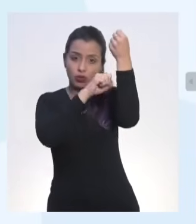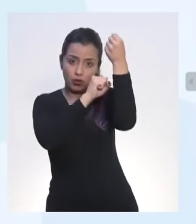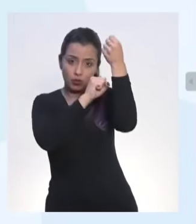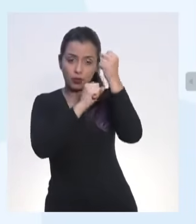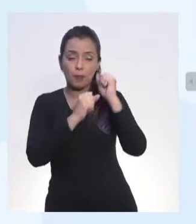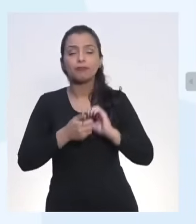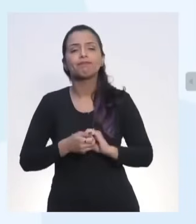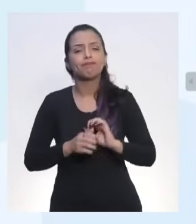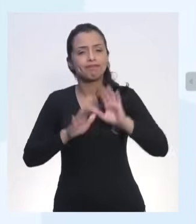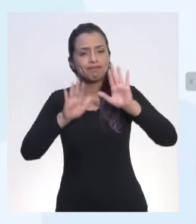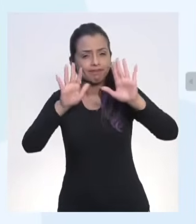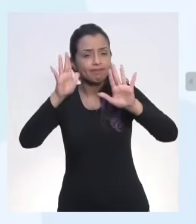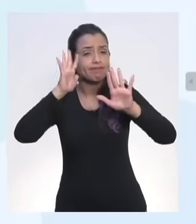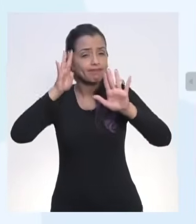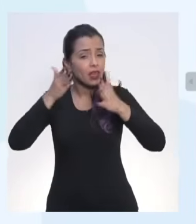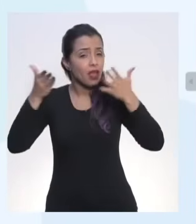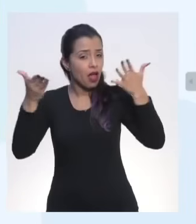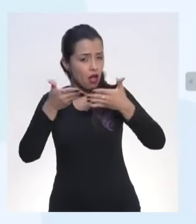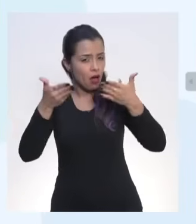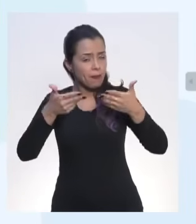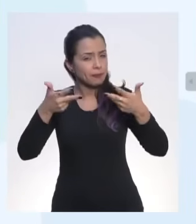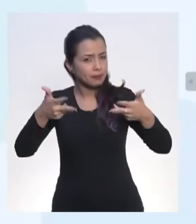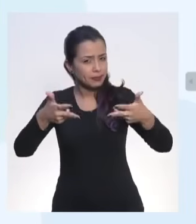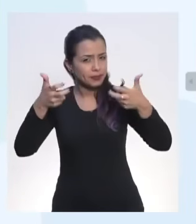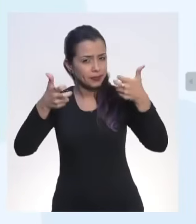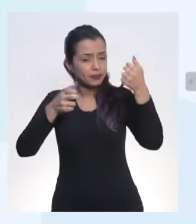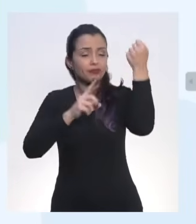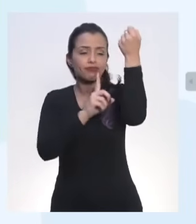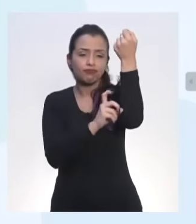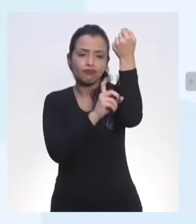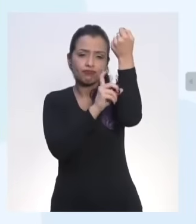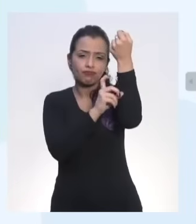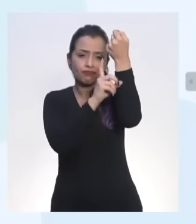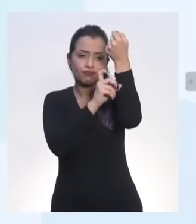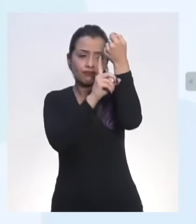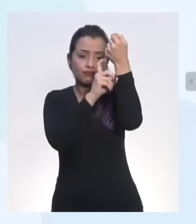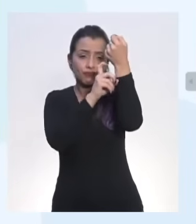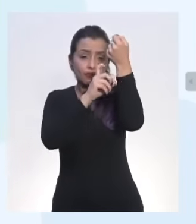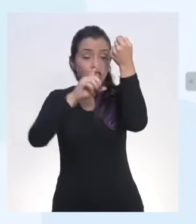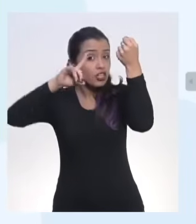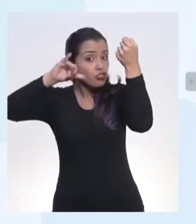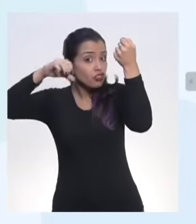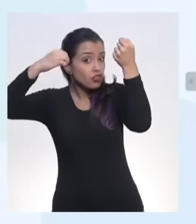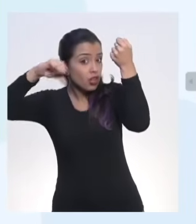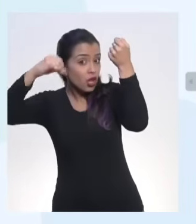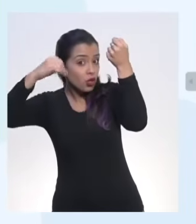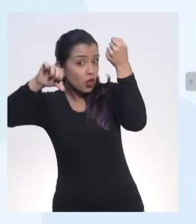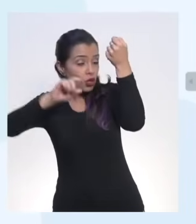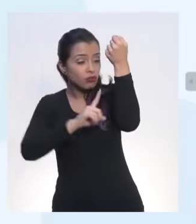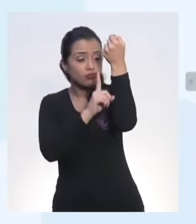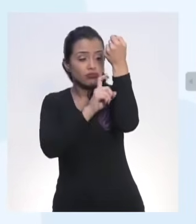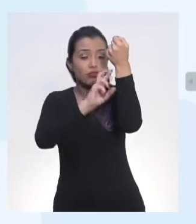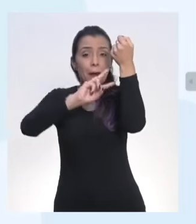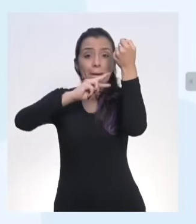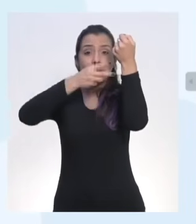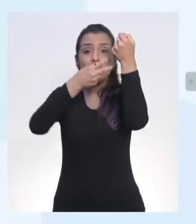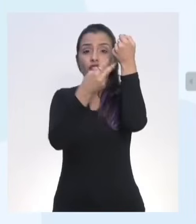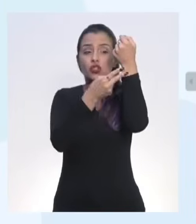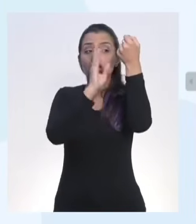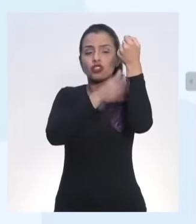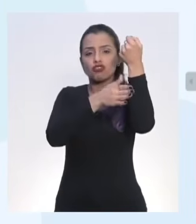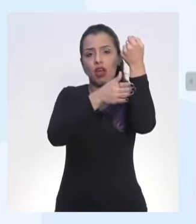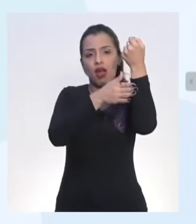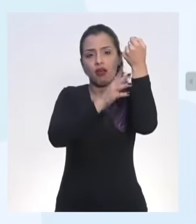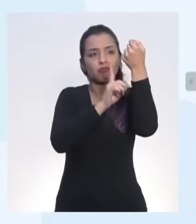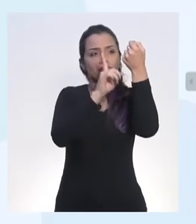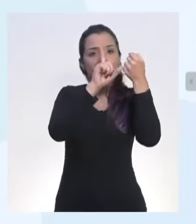Quando ela for no 9º dia, vai dar os 10 metros aqui. Aí ela sai. Certo. Entendeu? Ela sai,